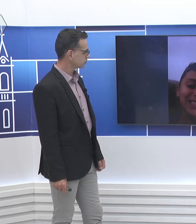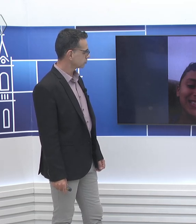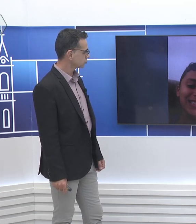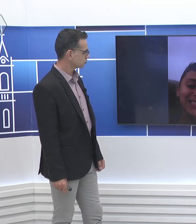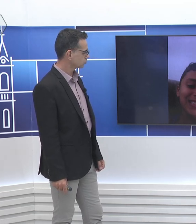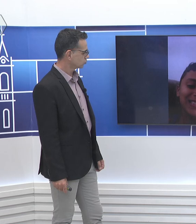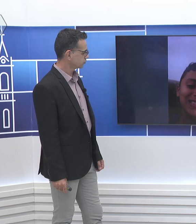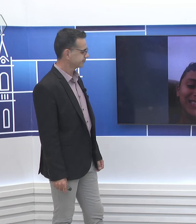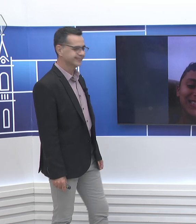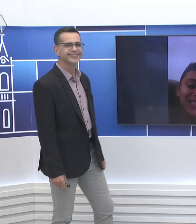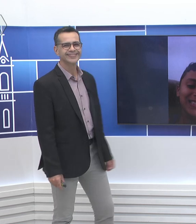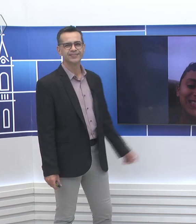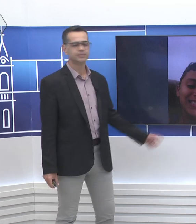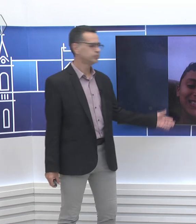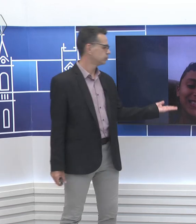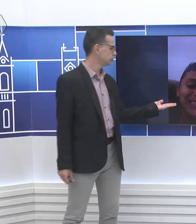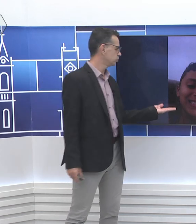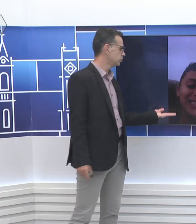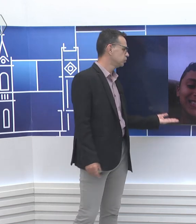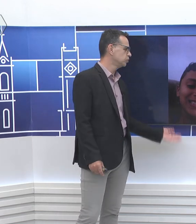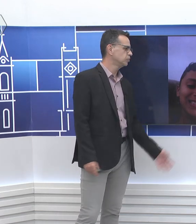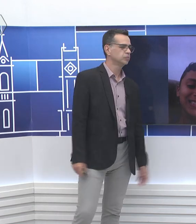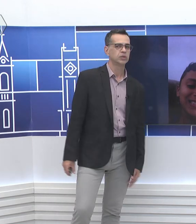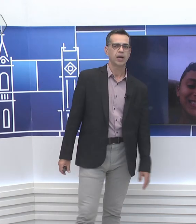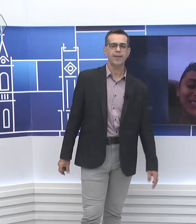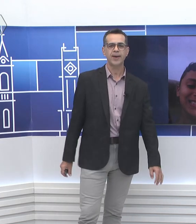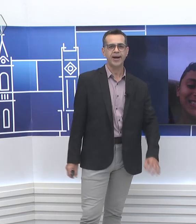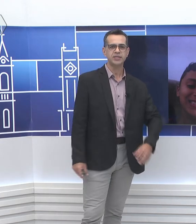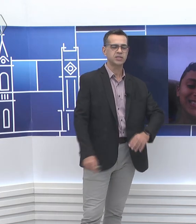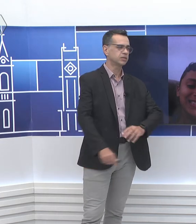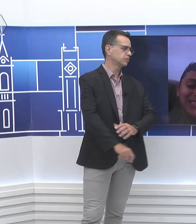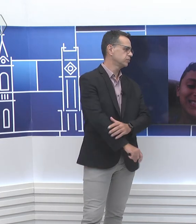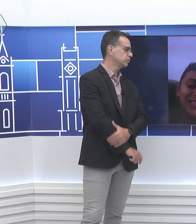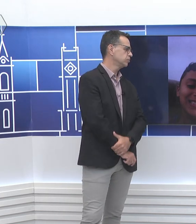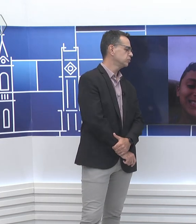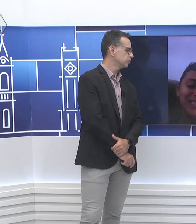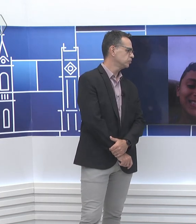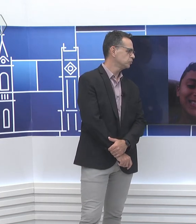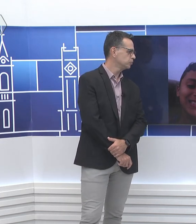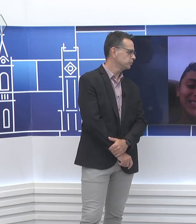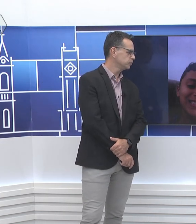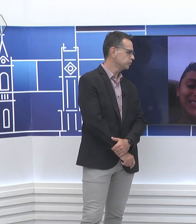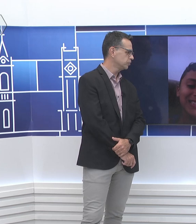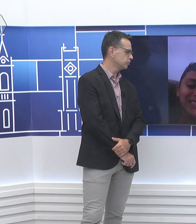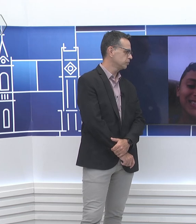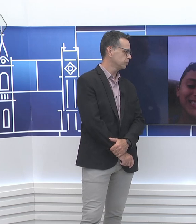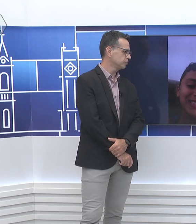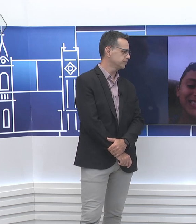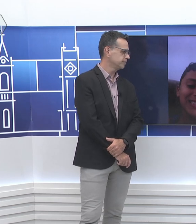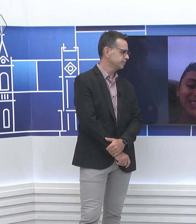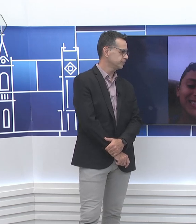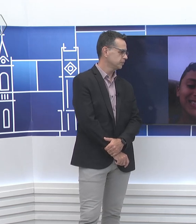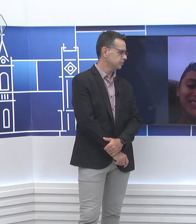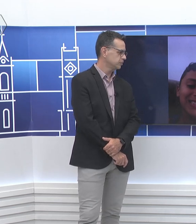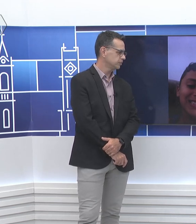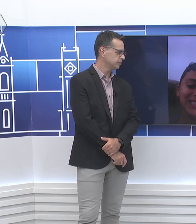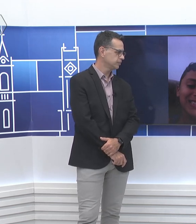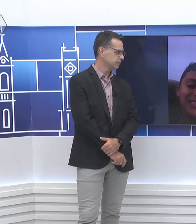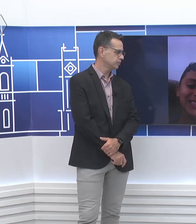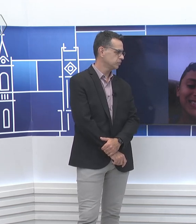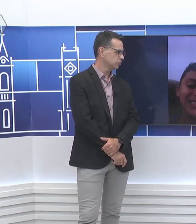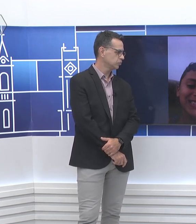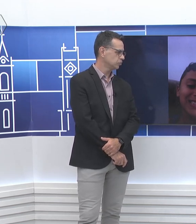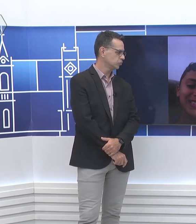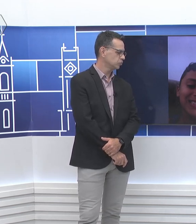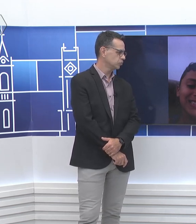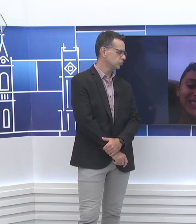É, amanhã, meu nome, o nome da minha mãe é Márcia. A Márcia. Ele mandou assim, ó, amanhã é o aniversário da minha mãe, dá os